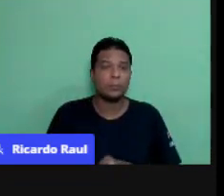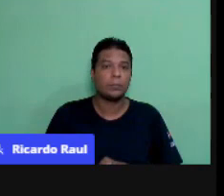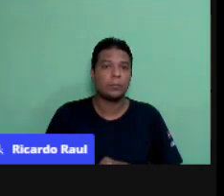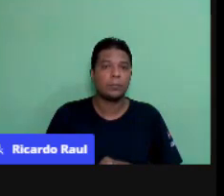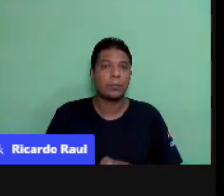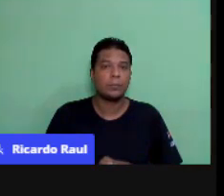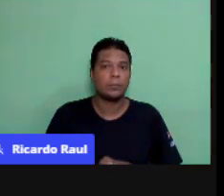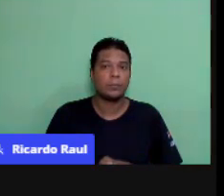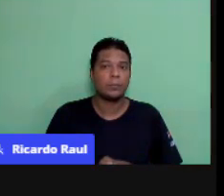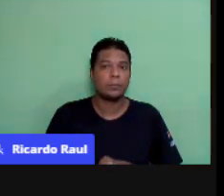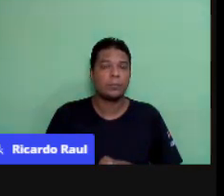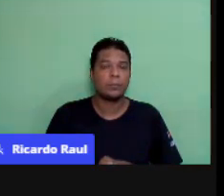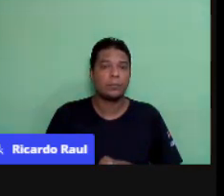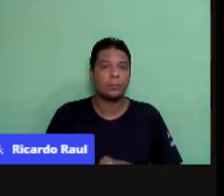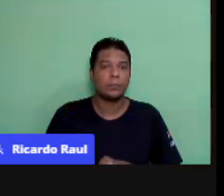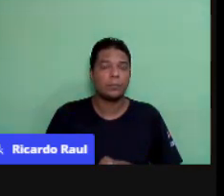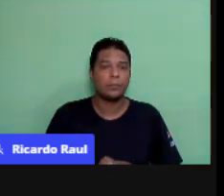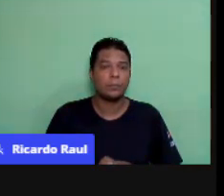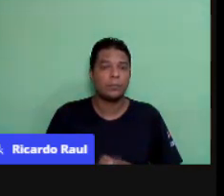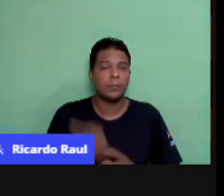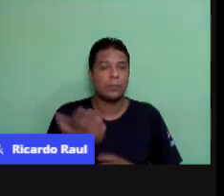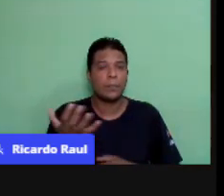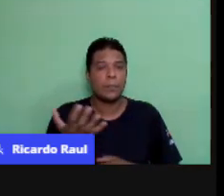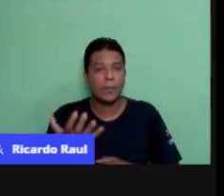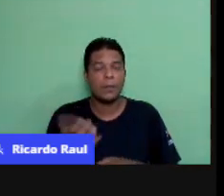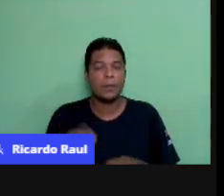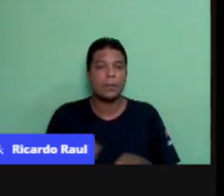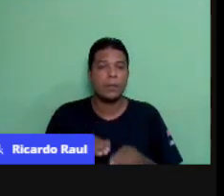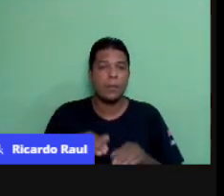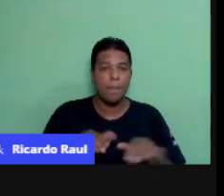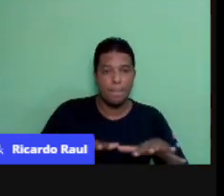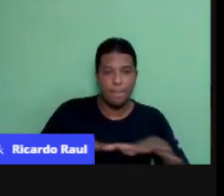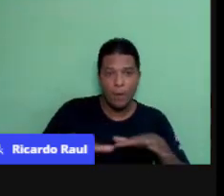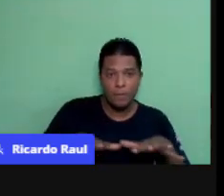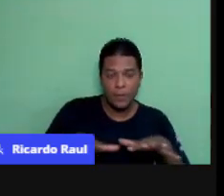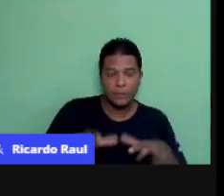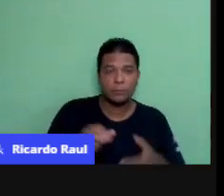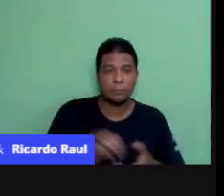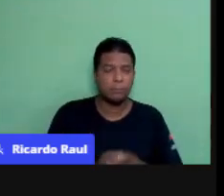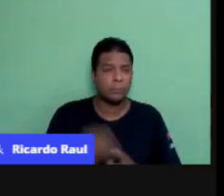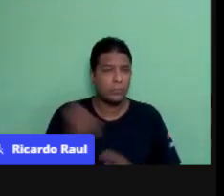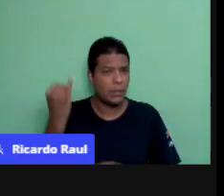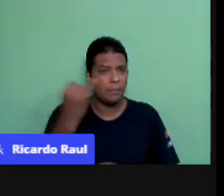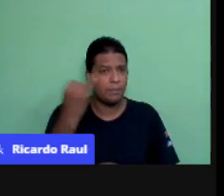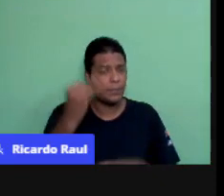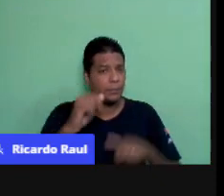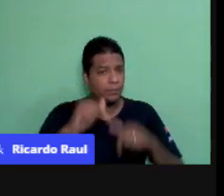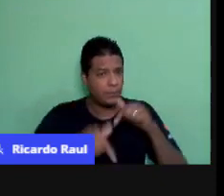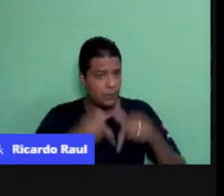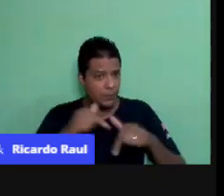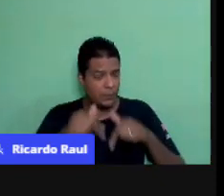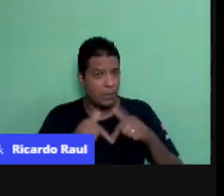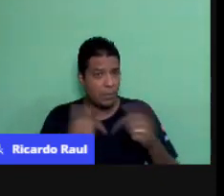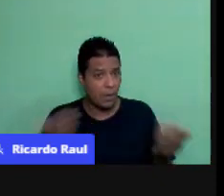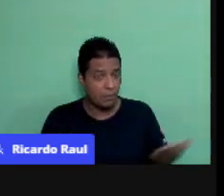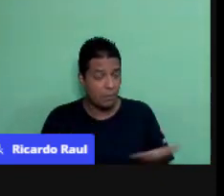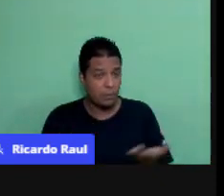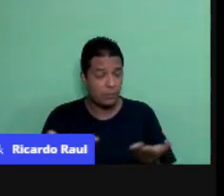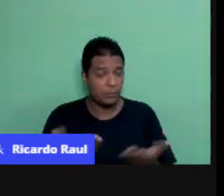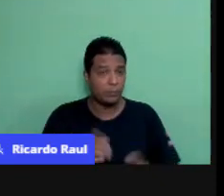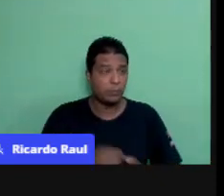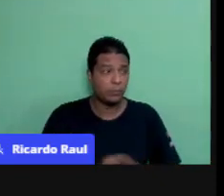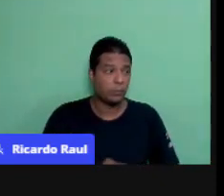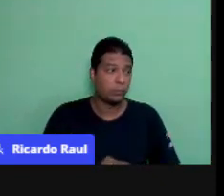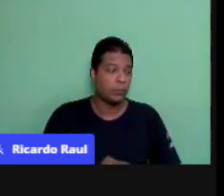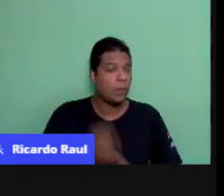isso. Mas eu quero que ela tenha movimento. Então, essa é a importância desse trabalho nesse momento. É o que nós